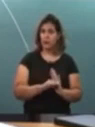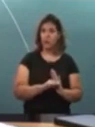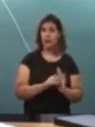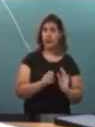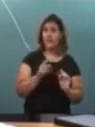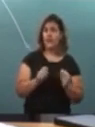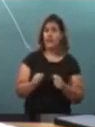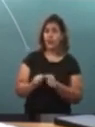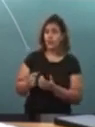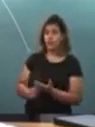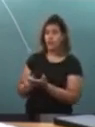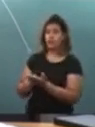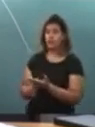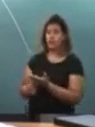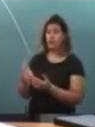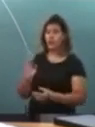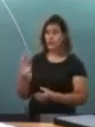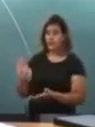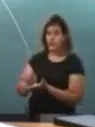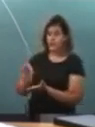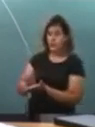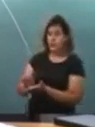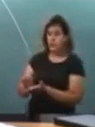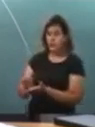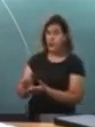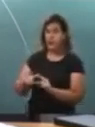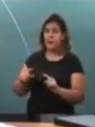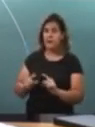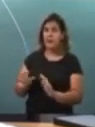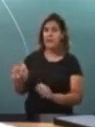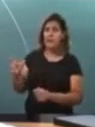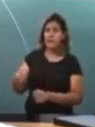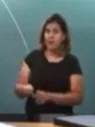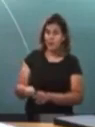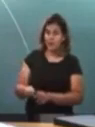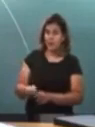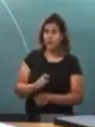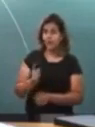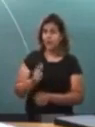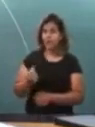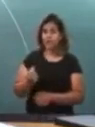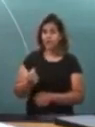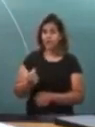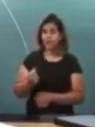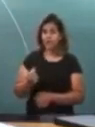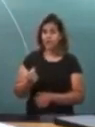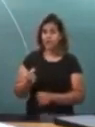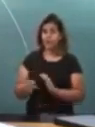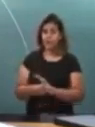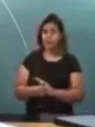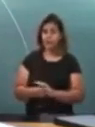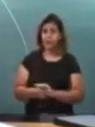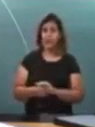Banco do Brasil, que foi quem fez o empréstimo, ela não recolhe o dinheiro que ela desconta do empréstimo daquele